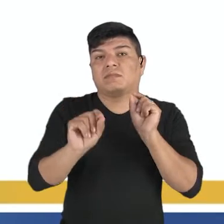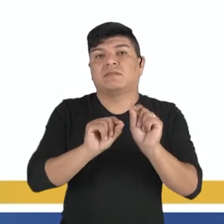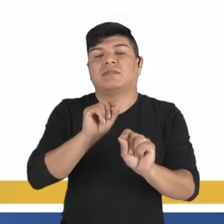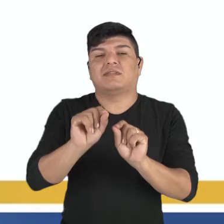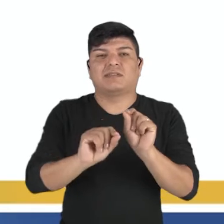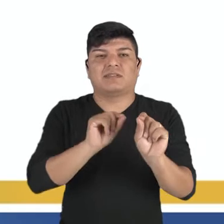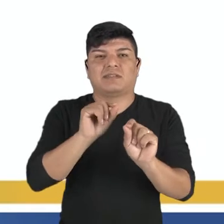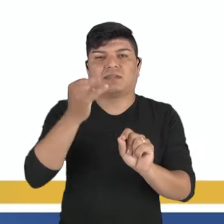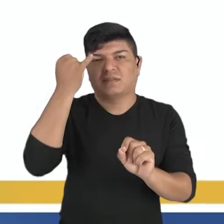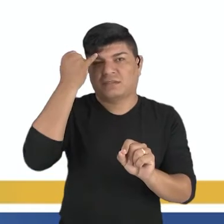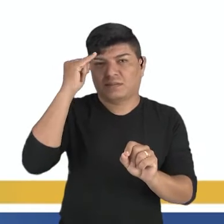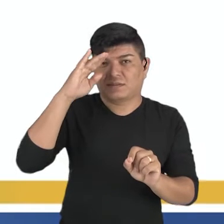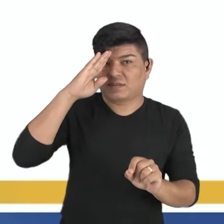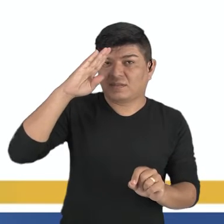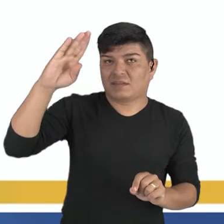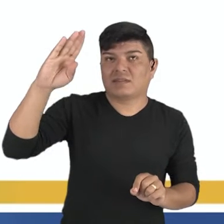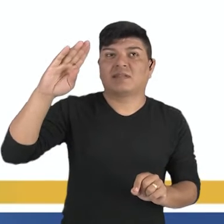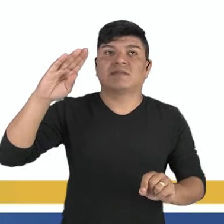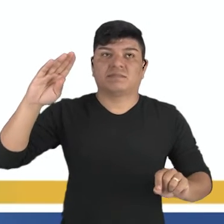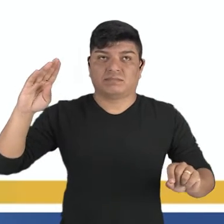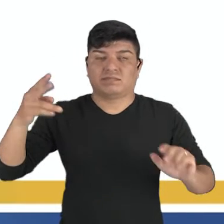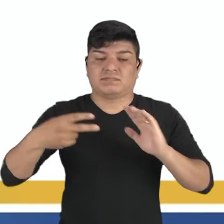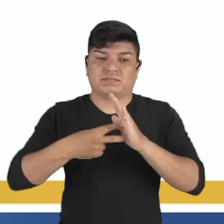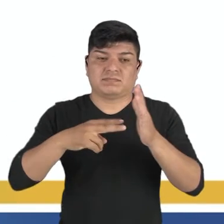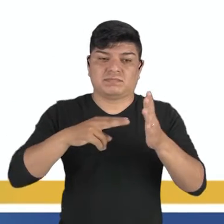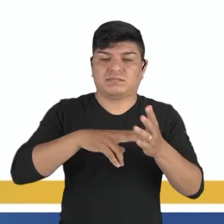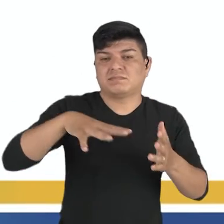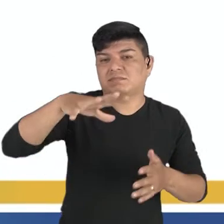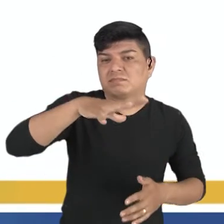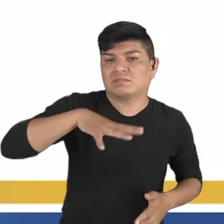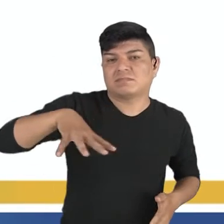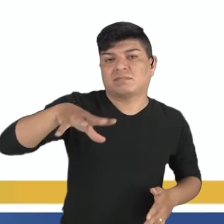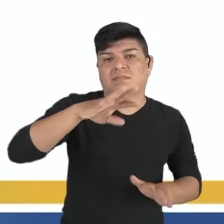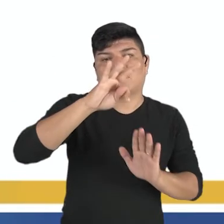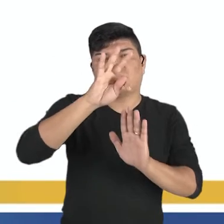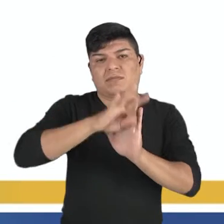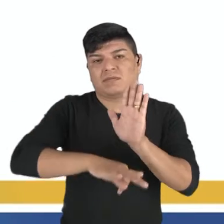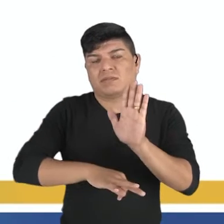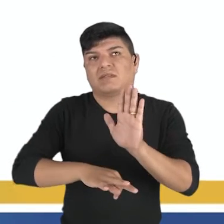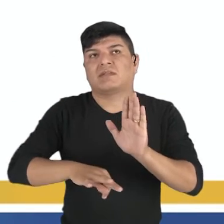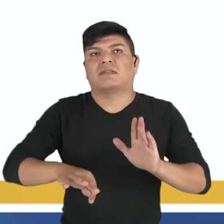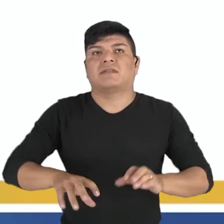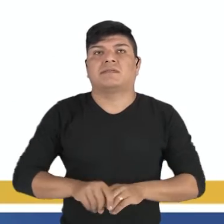identificar a ideia principal, o sentido geral do texto.